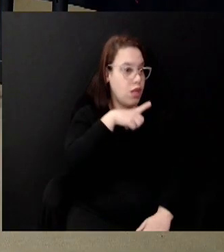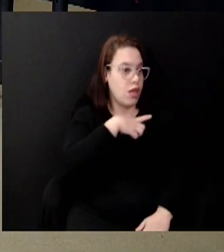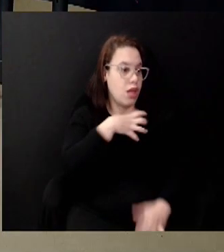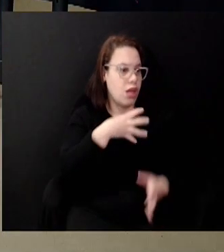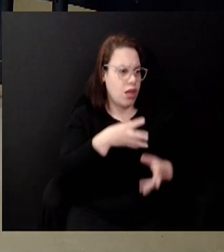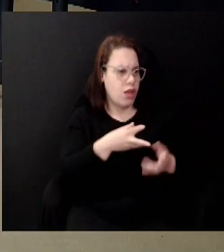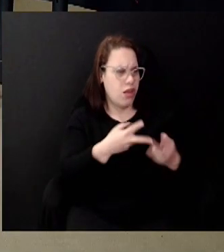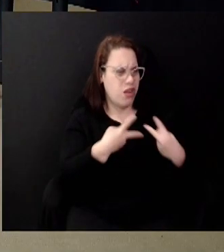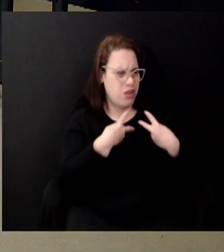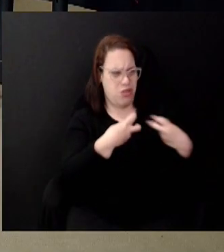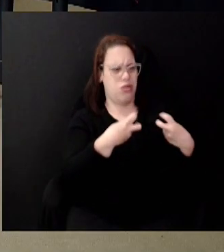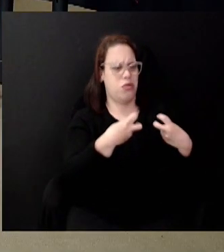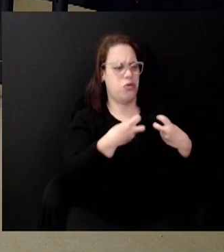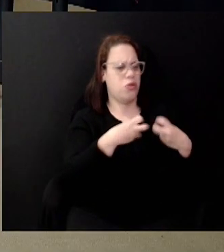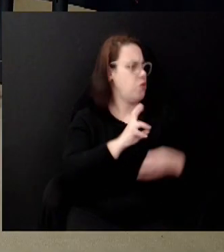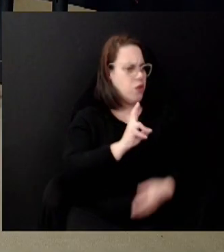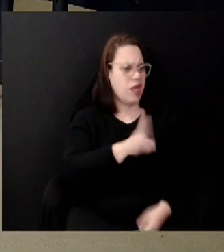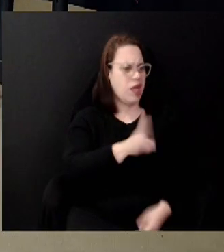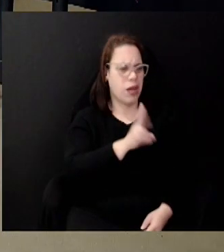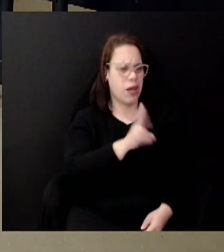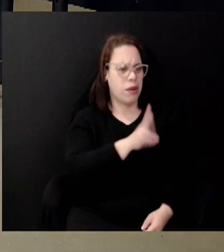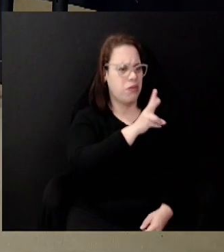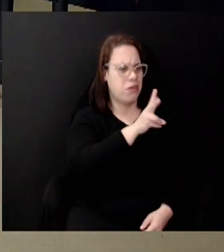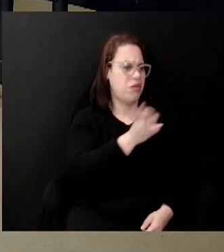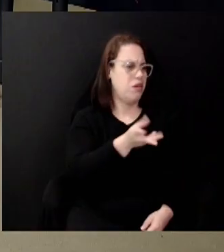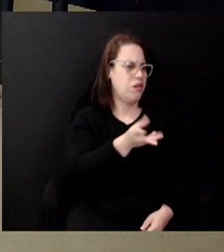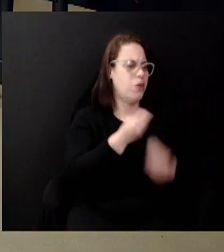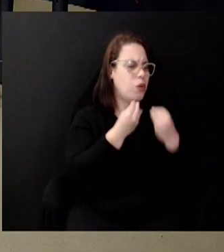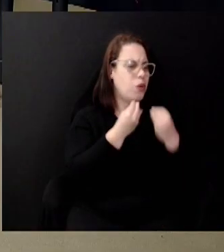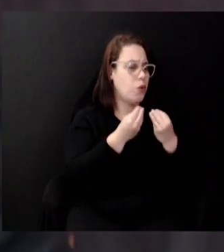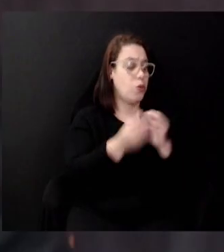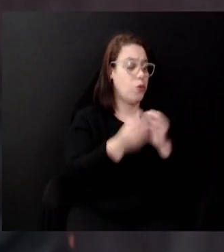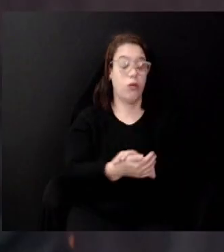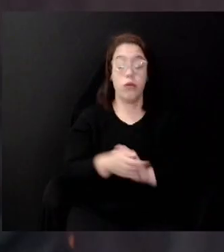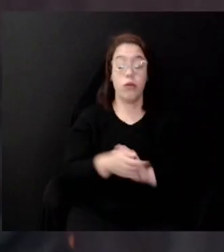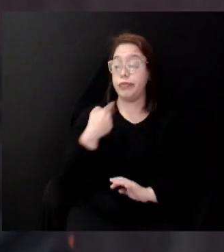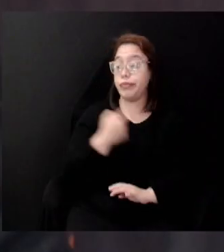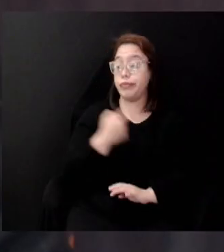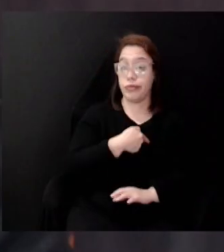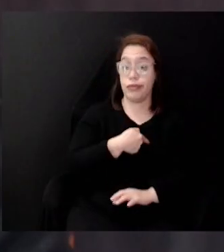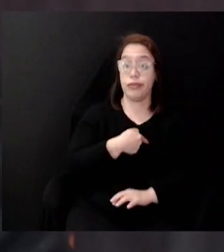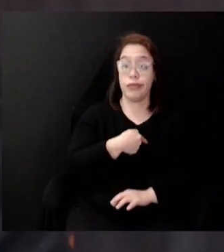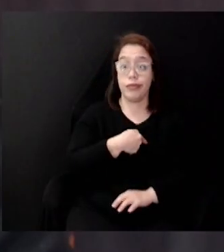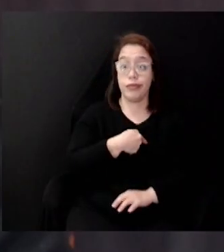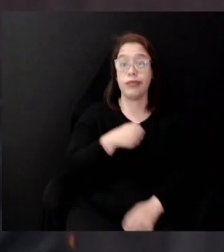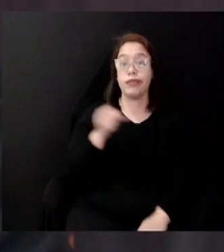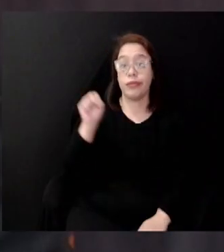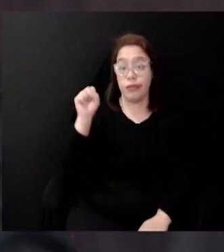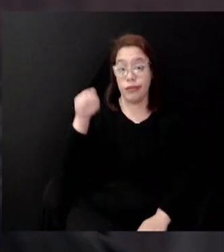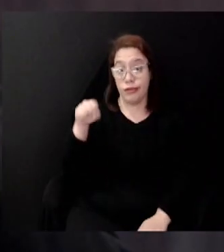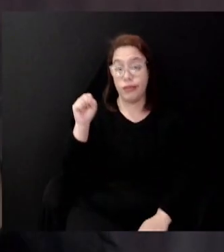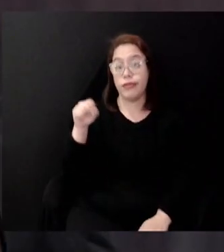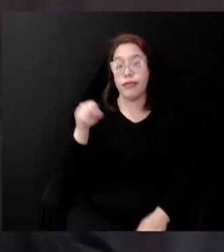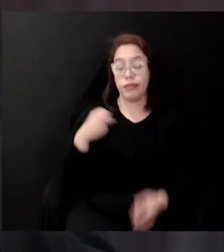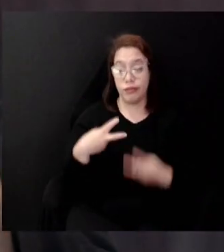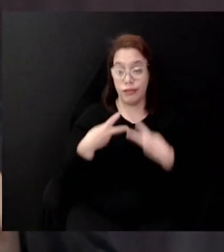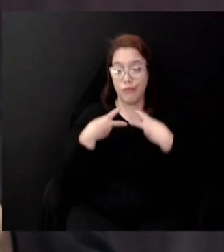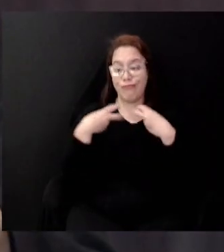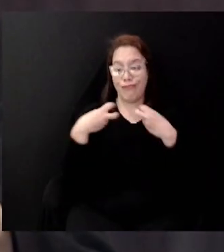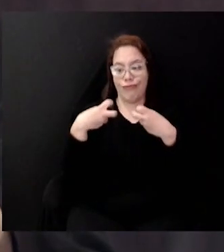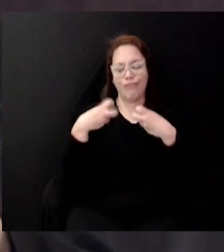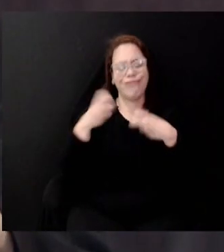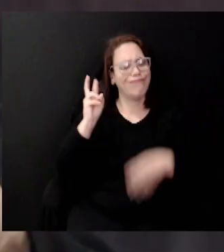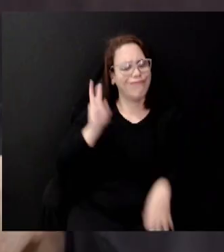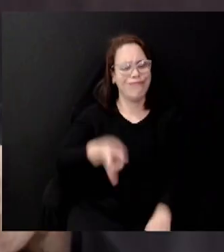observado constantemente. Gostaria que você falasse um Isso. pouquinho sobre isso, É, por e favor. nós estamos, né? Nós Uhum. estamos sendo observados